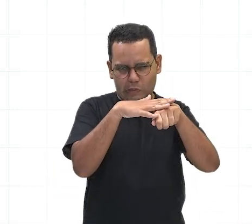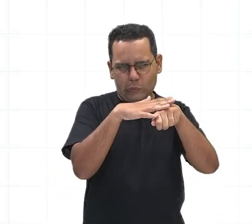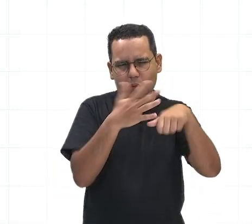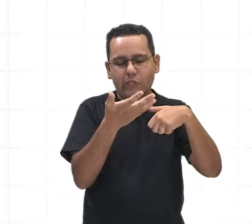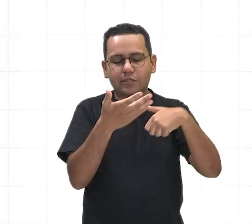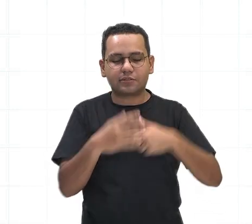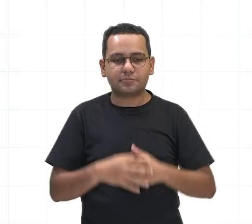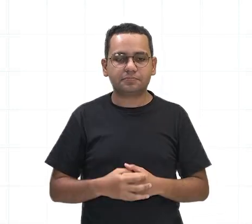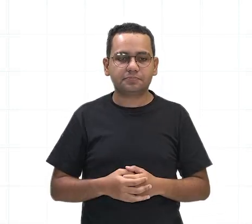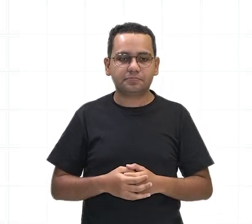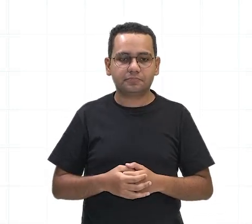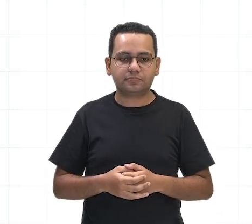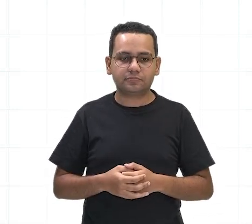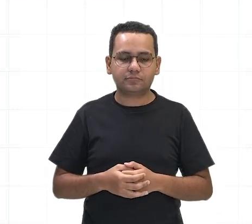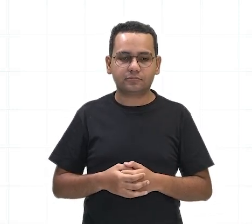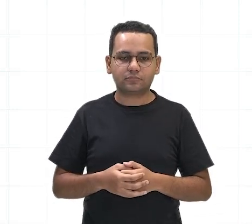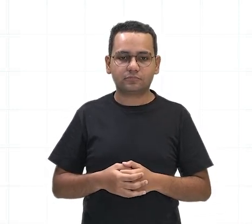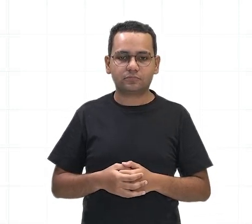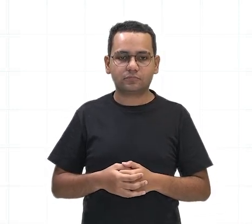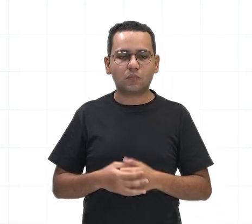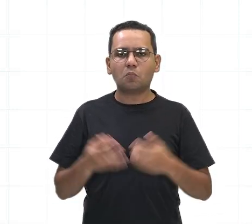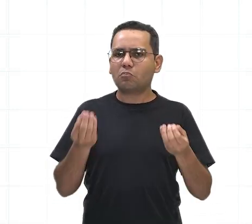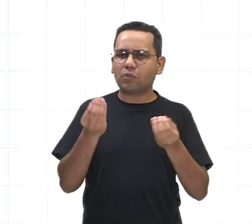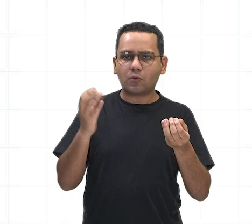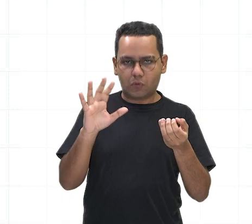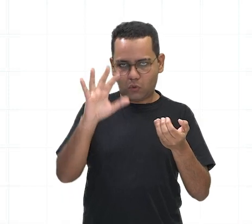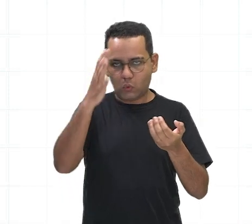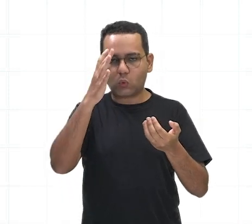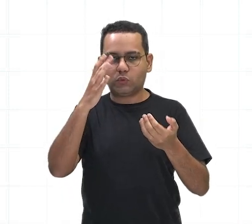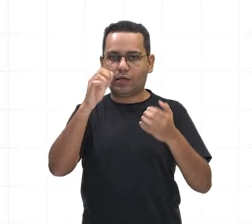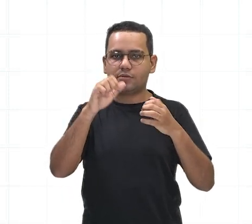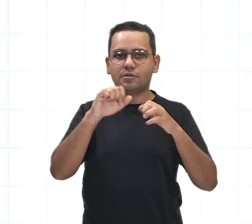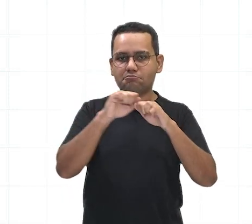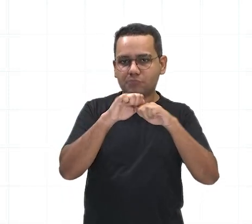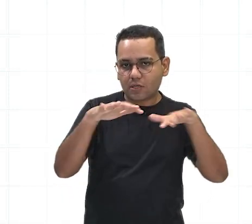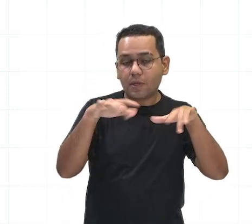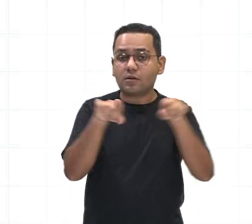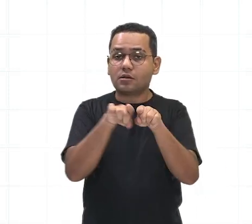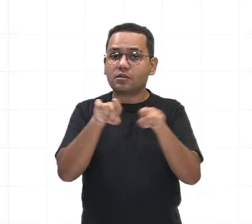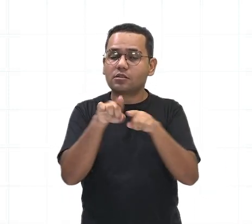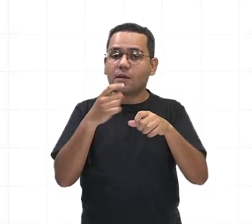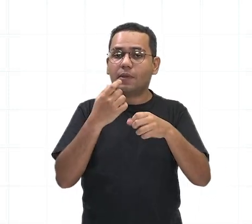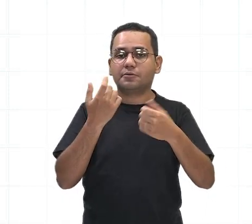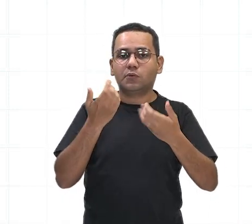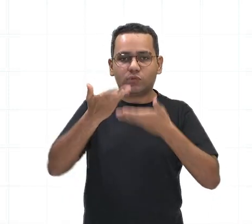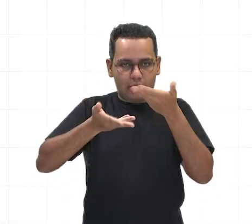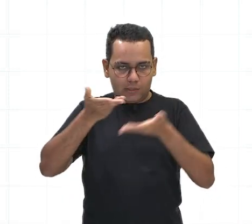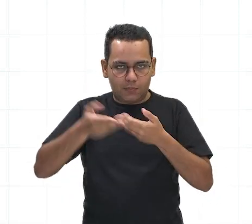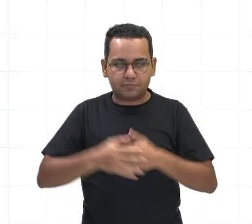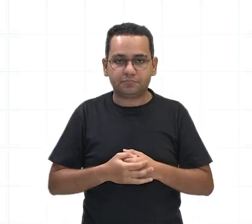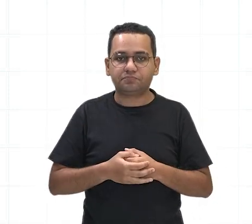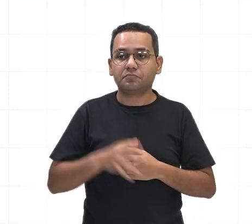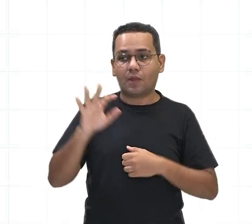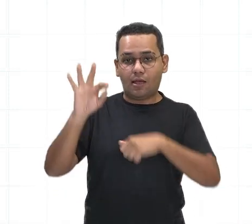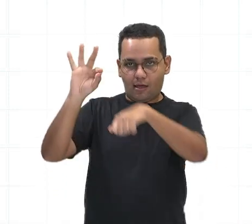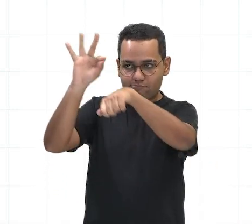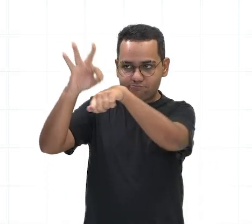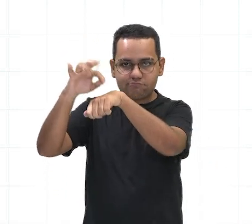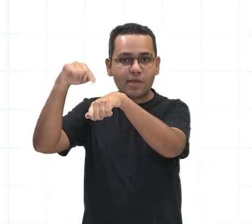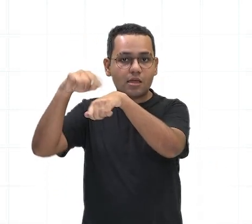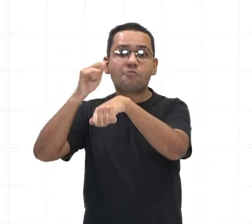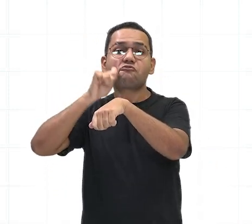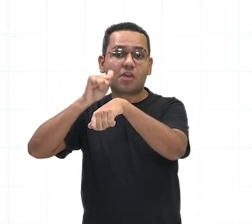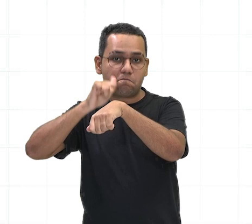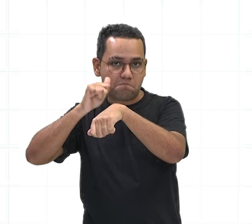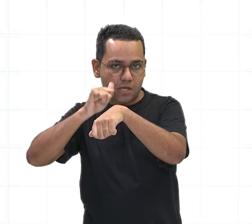Vendo também essa forma de transmissão e tratamento. Apenas a fêmea do mosquito Anopheles pica o ser humano, né?